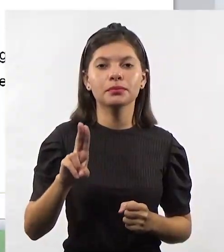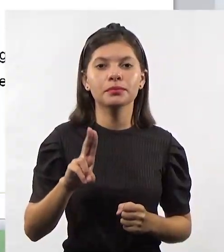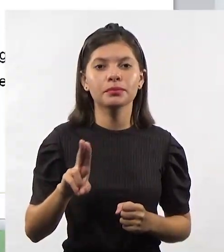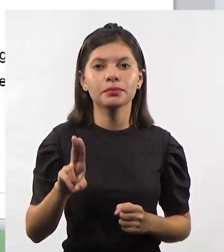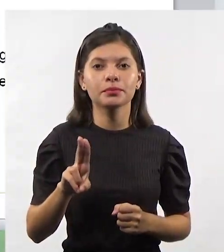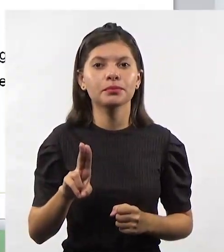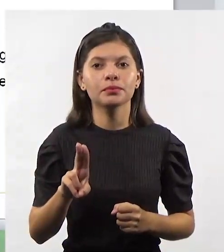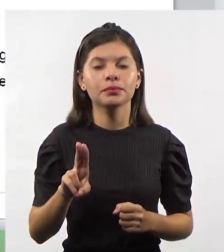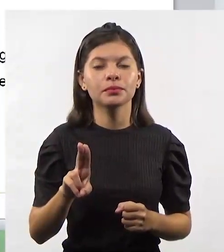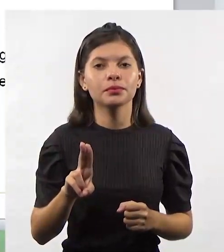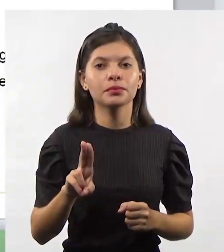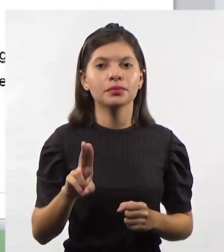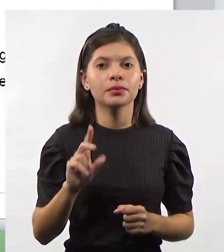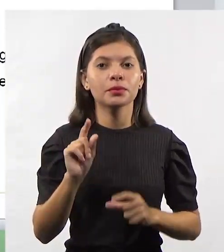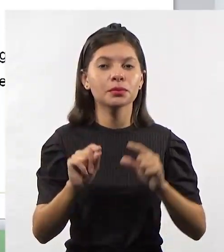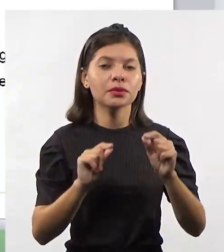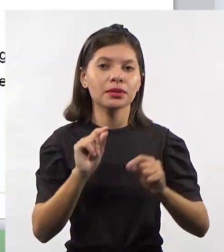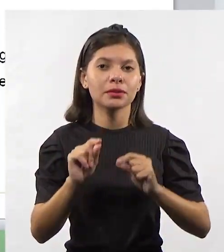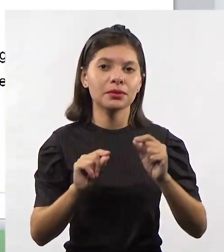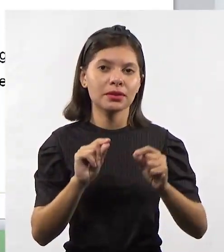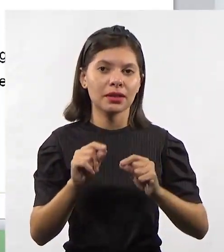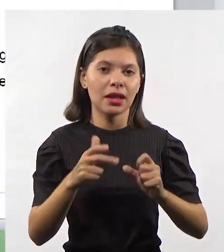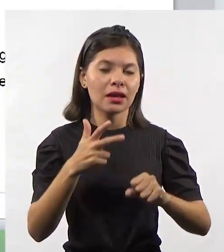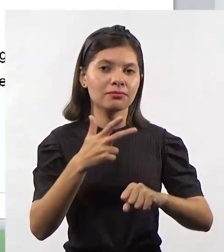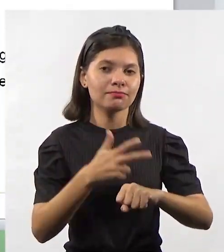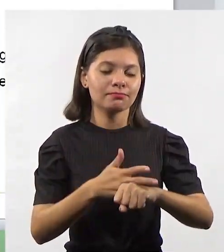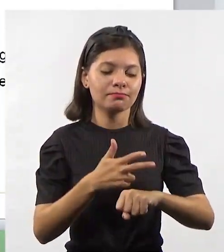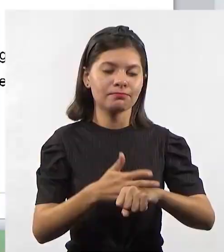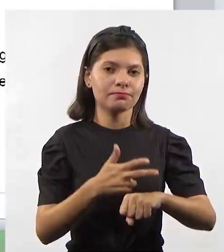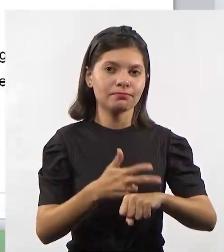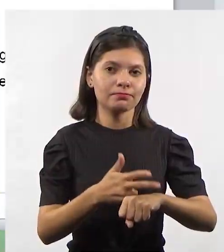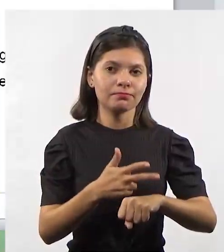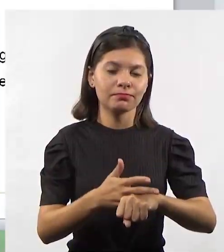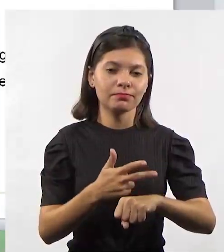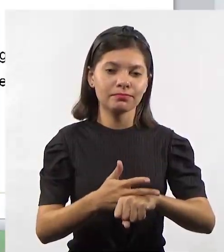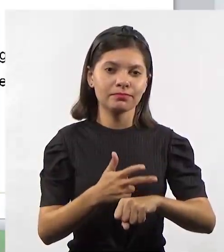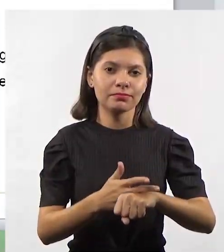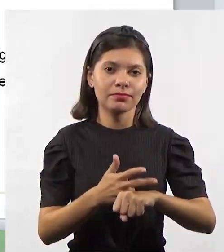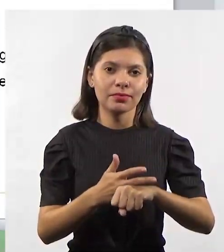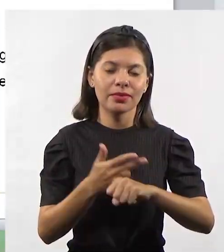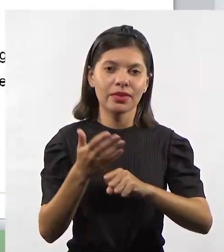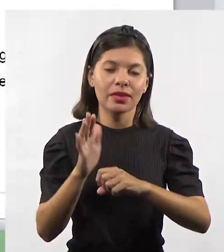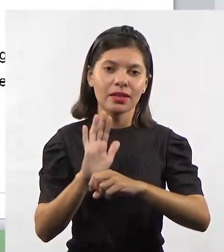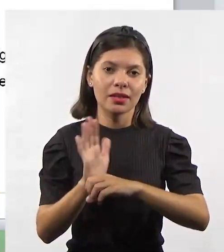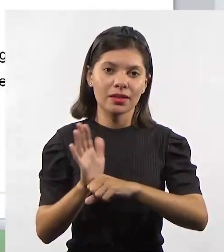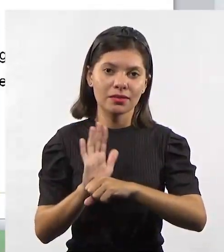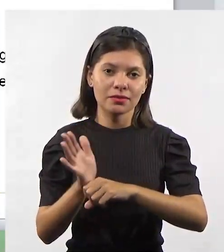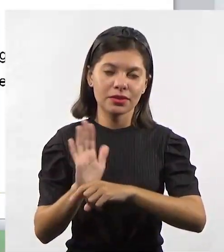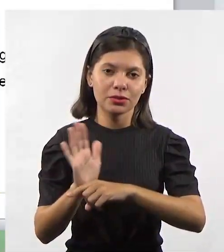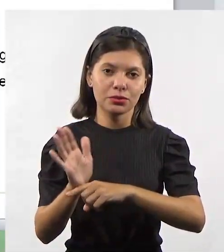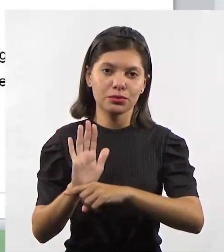utilizado a gravação em vídeo